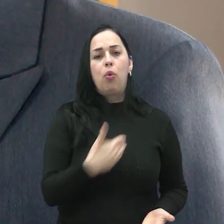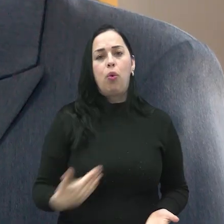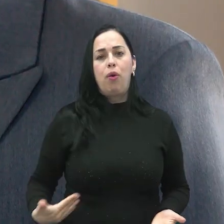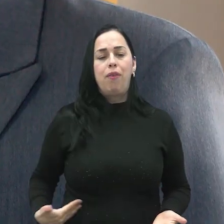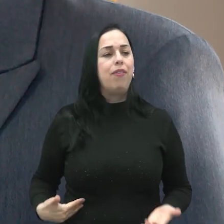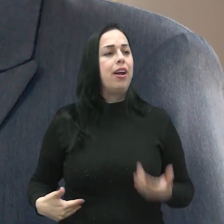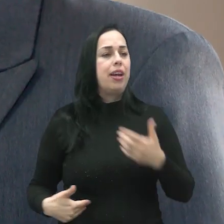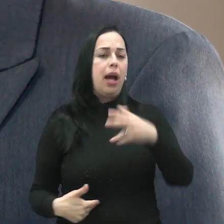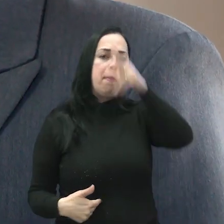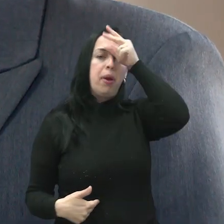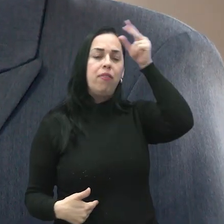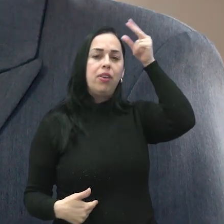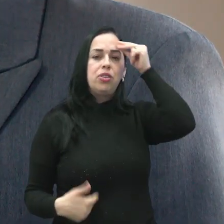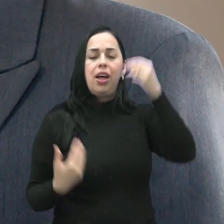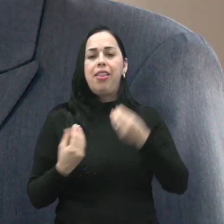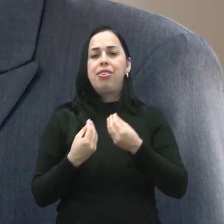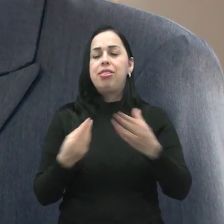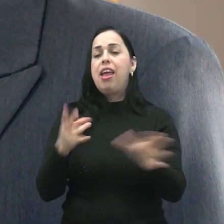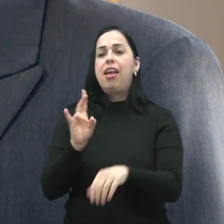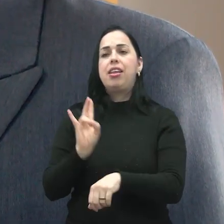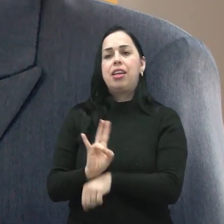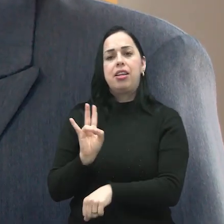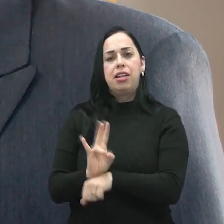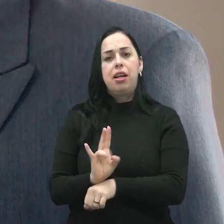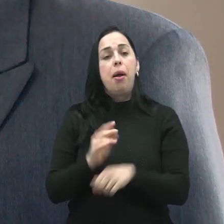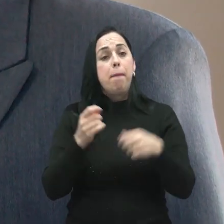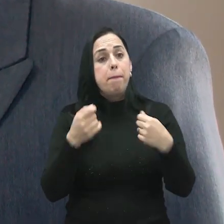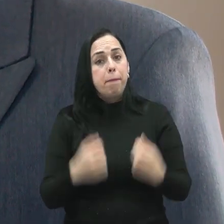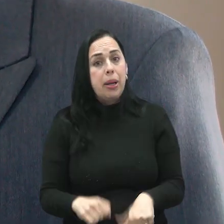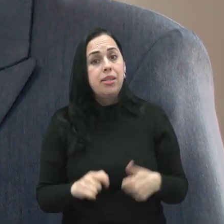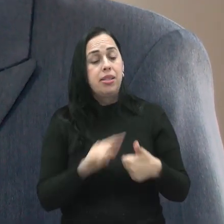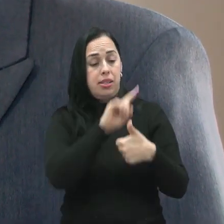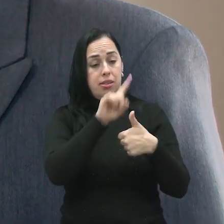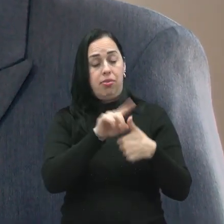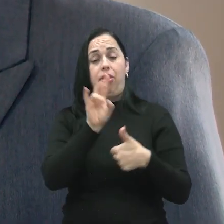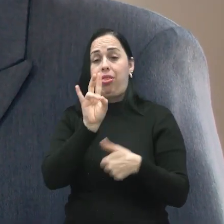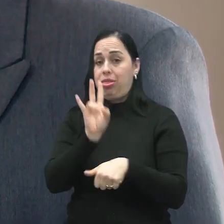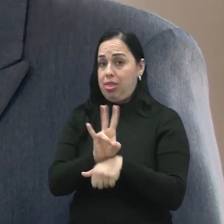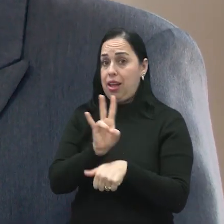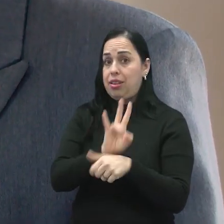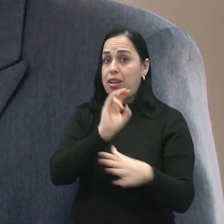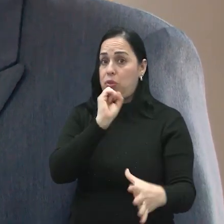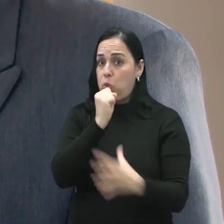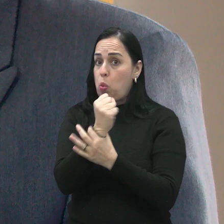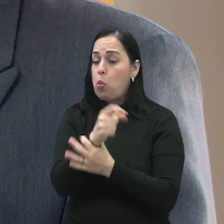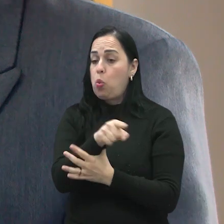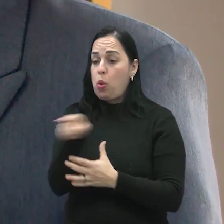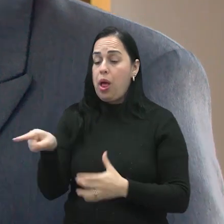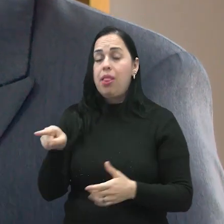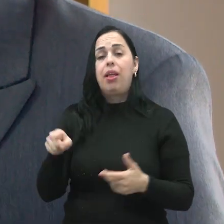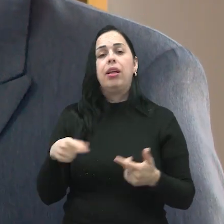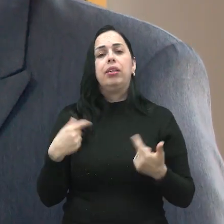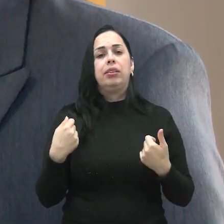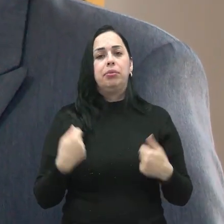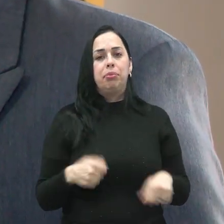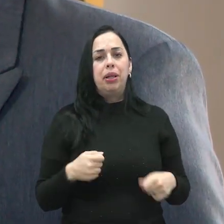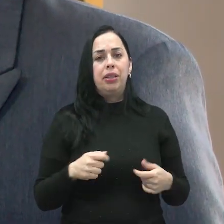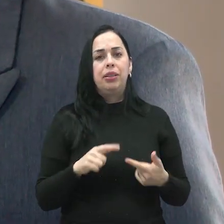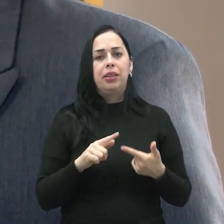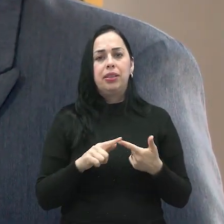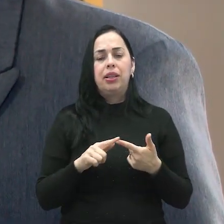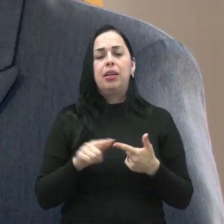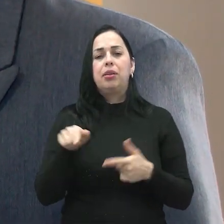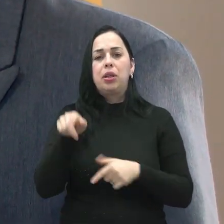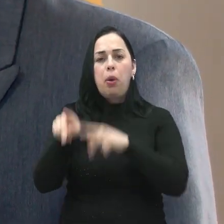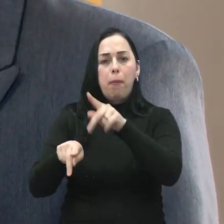poder público fornecer redes livres. Ele precisa fornecer redes que sejam seguras às pessoas. Existe